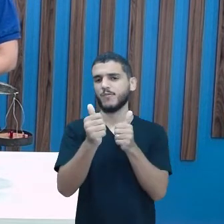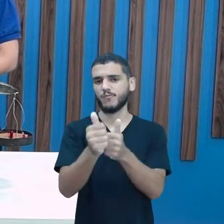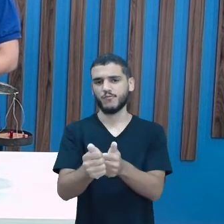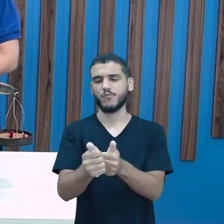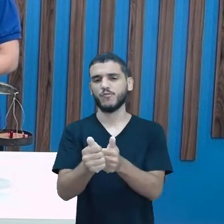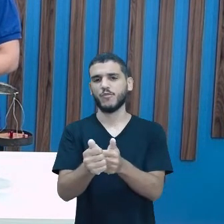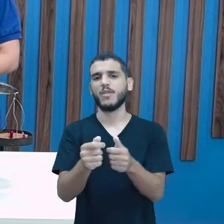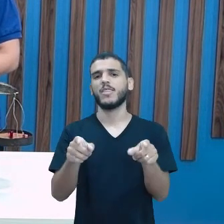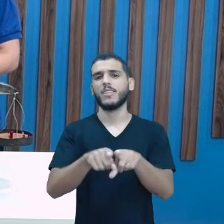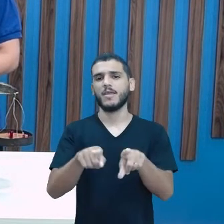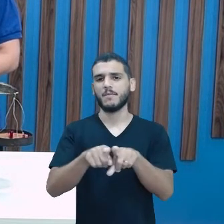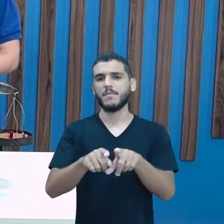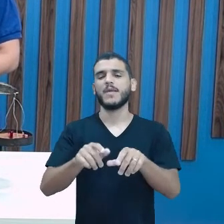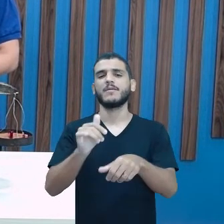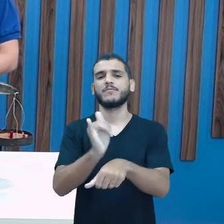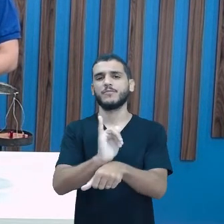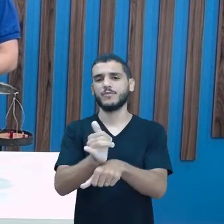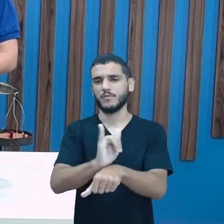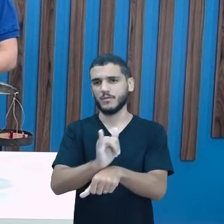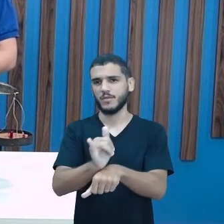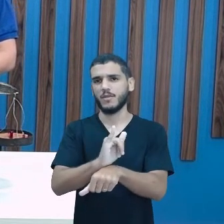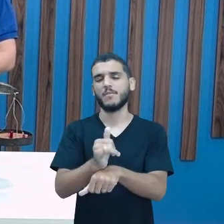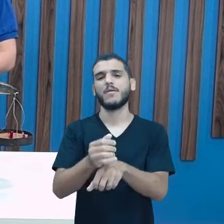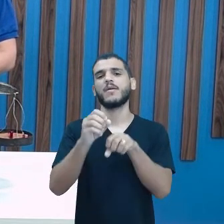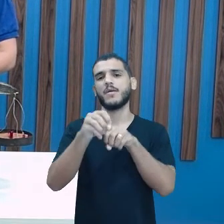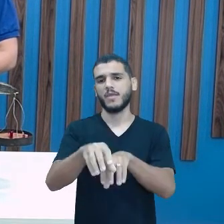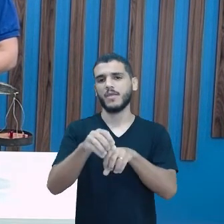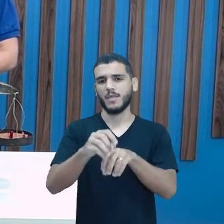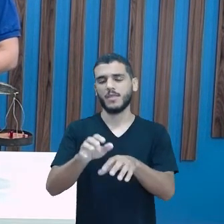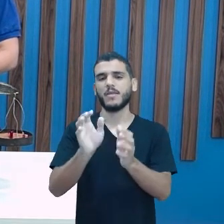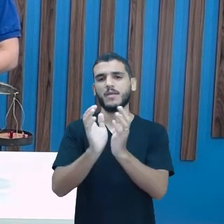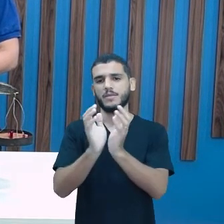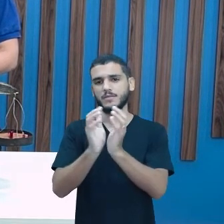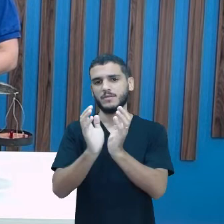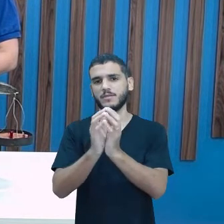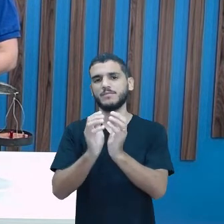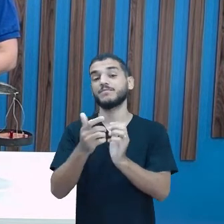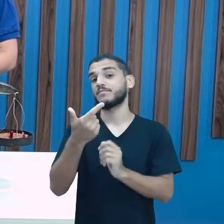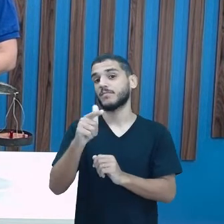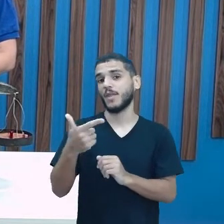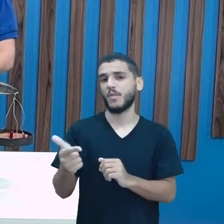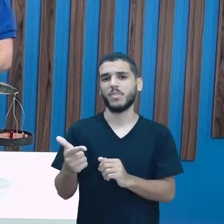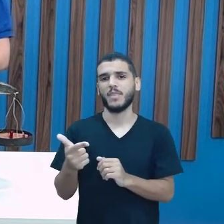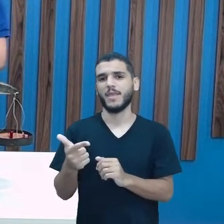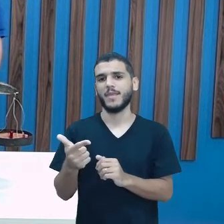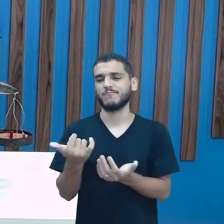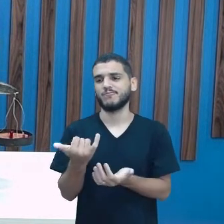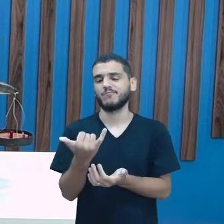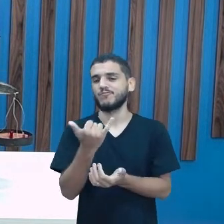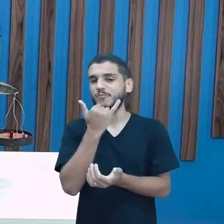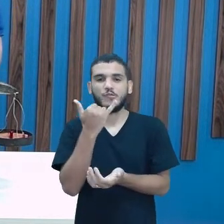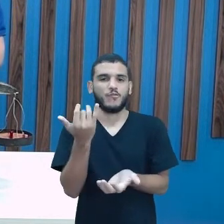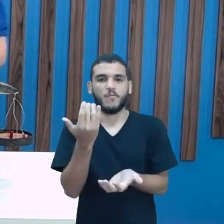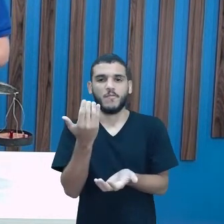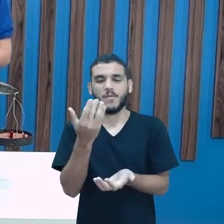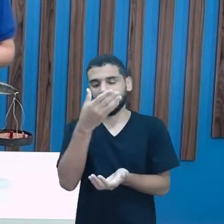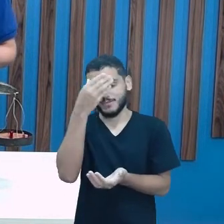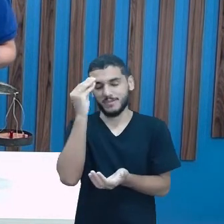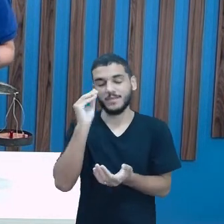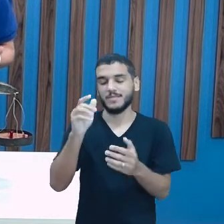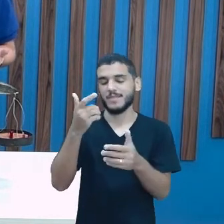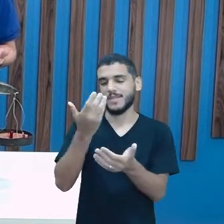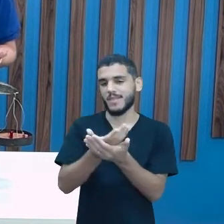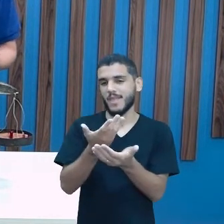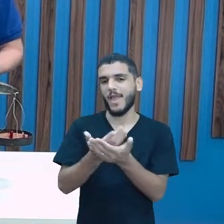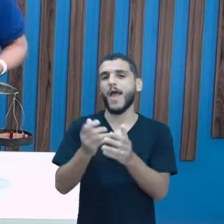aulas pelo YouTube, lá no Educa Recife. Então não tem desculpa para você não assistir nossas aulas, tá? Você pode